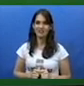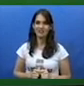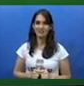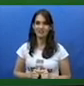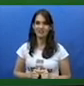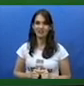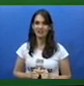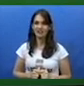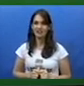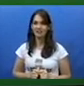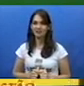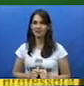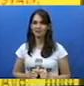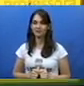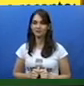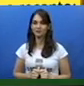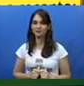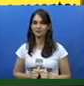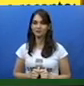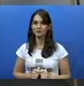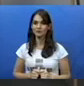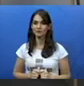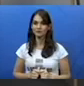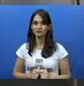Olha a nossa câmera aqui.